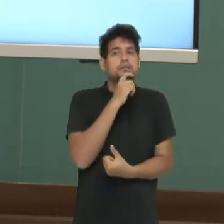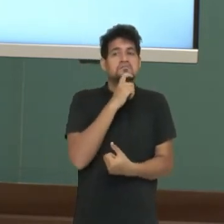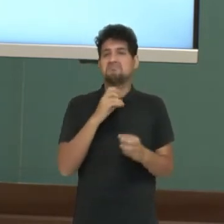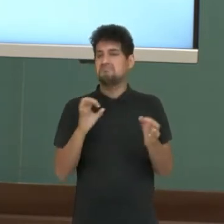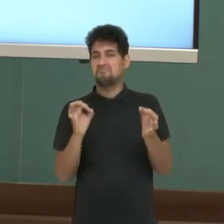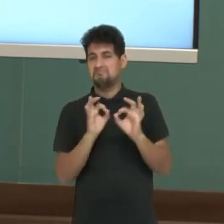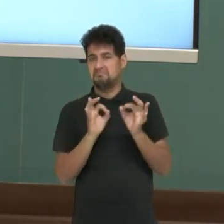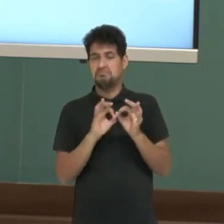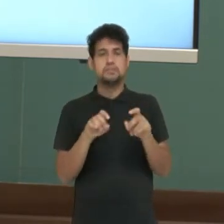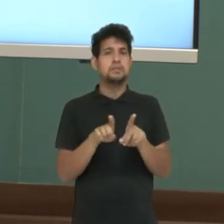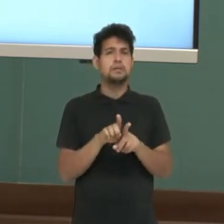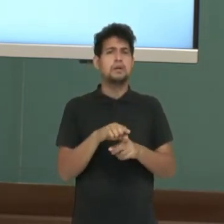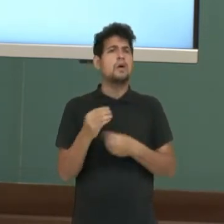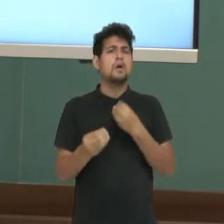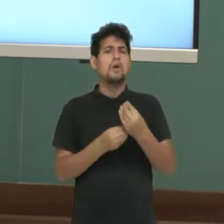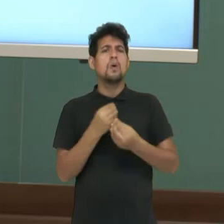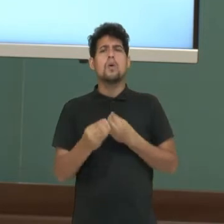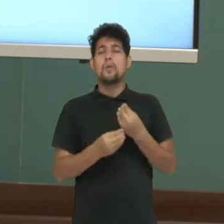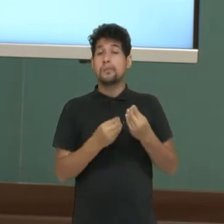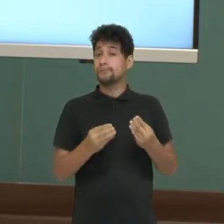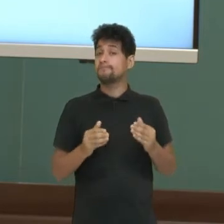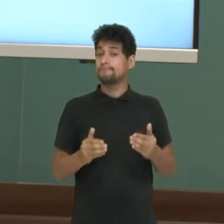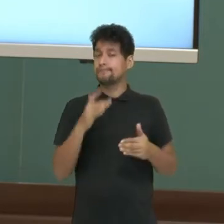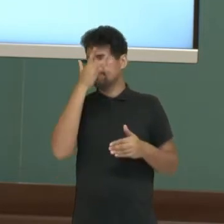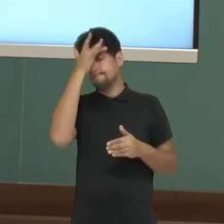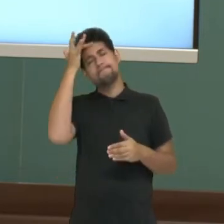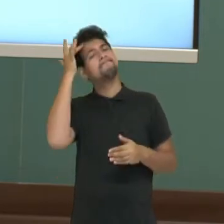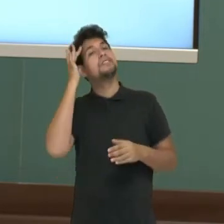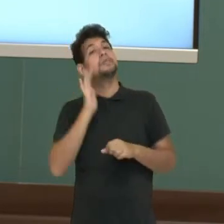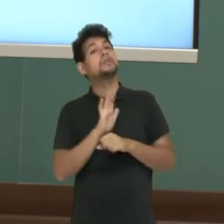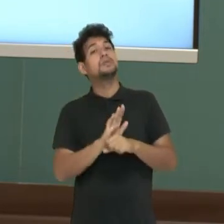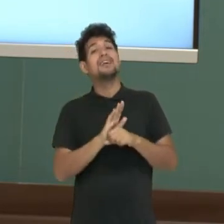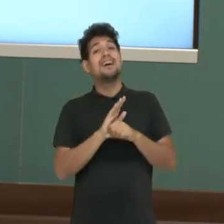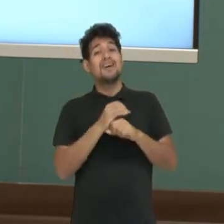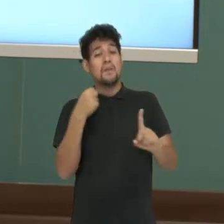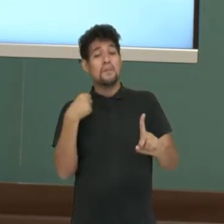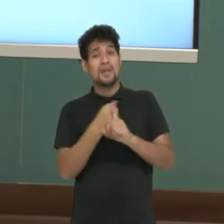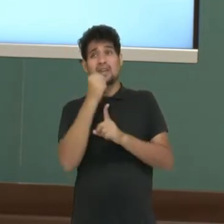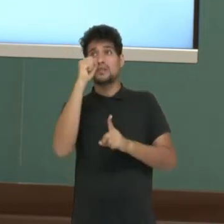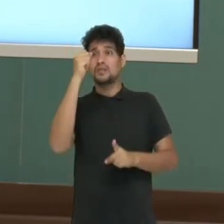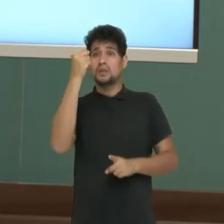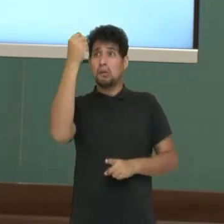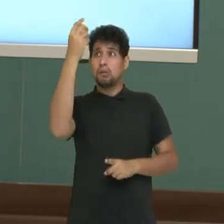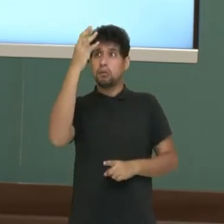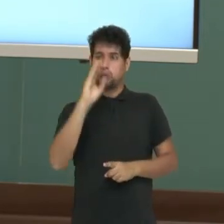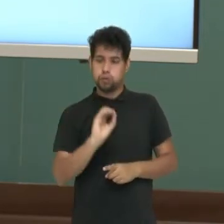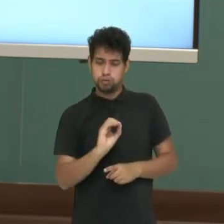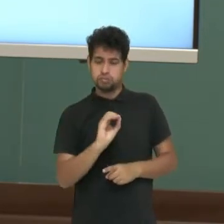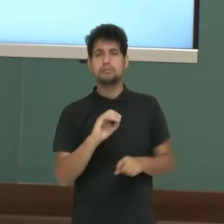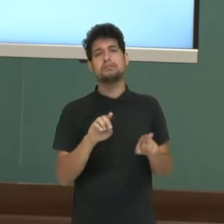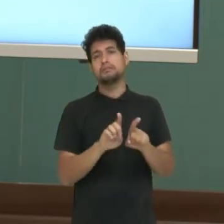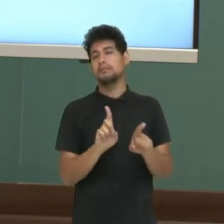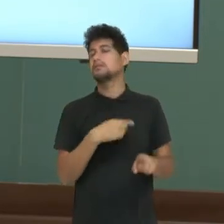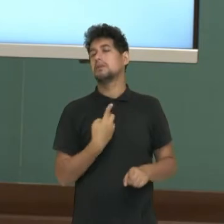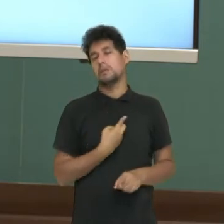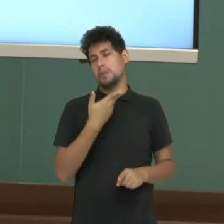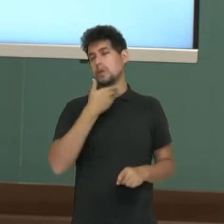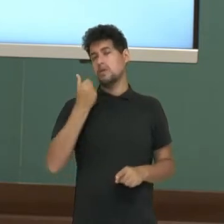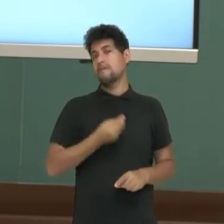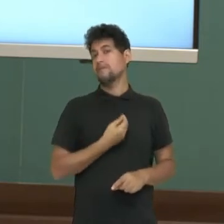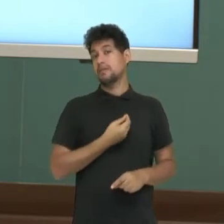E como que o homem pode ajudar a diminuir esses impactos, inclusive para o nosso próprio benefício, né?